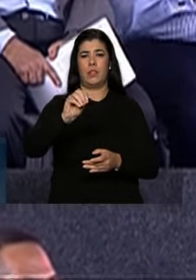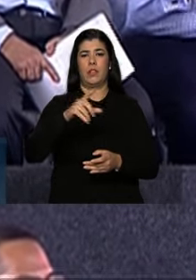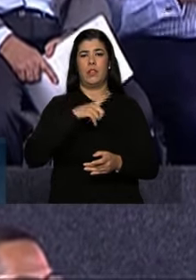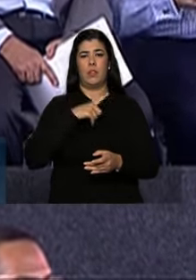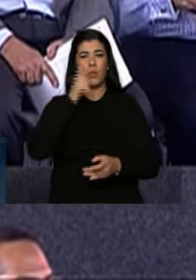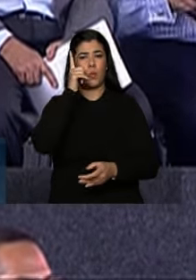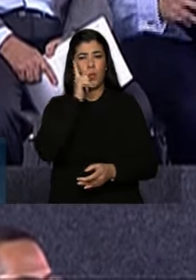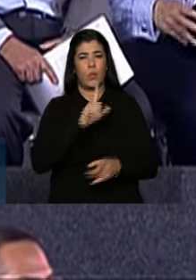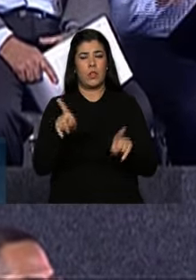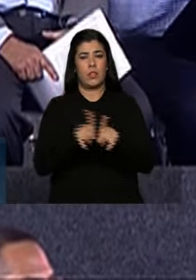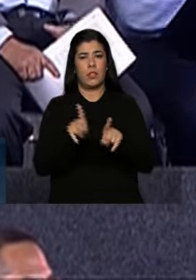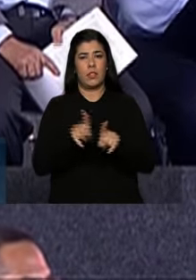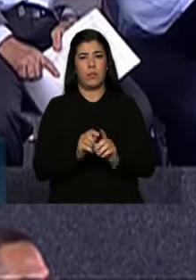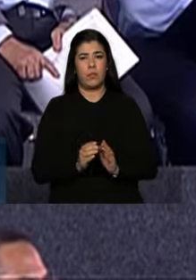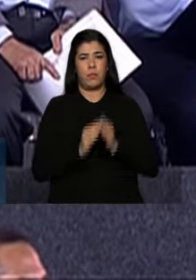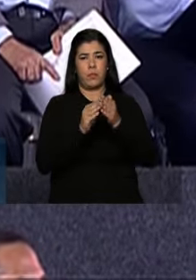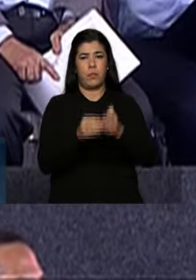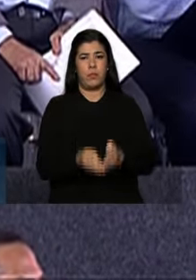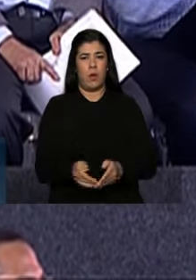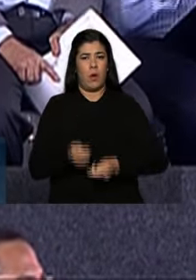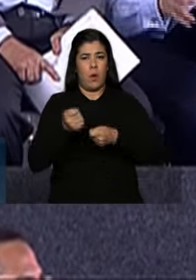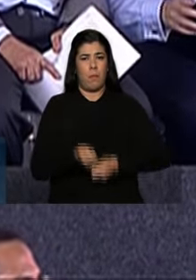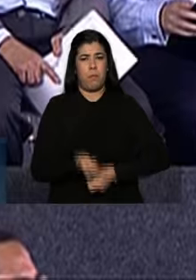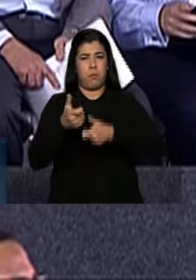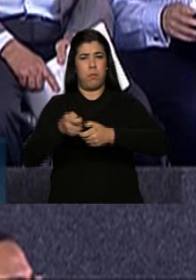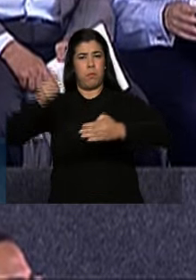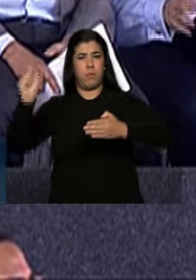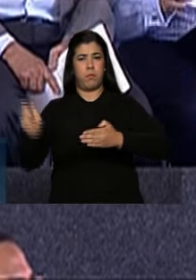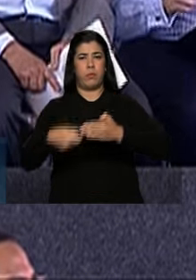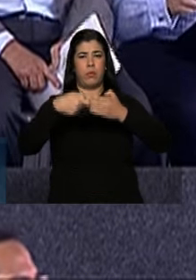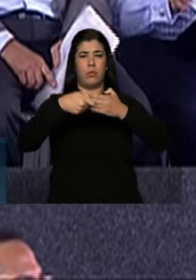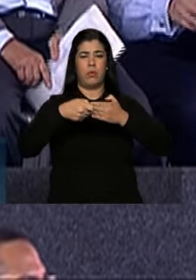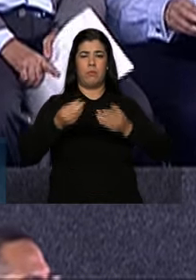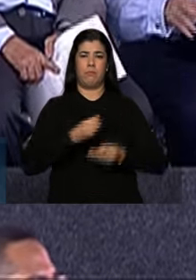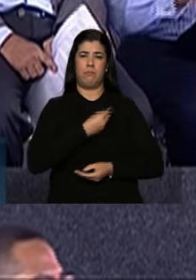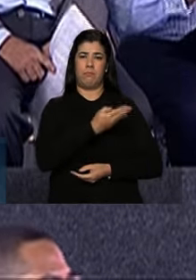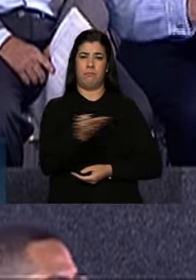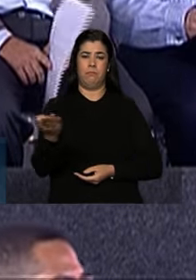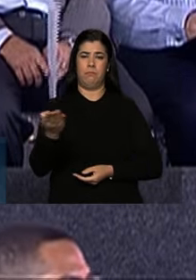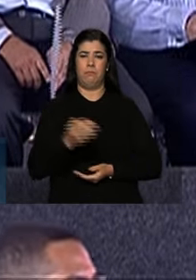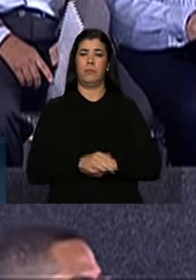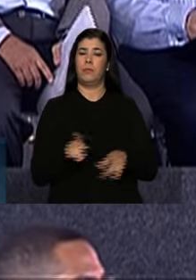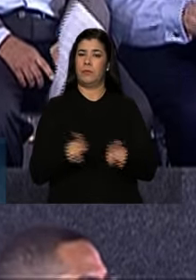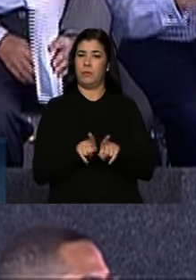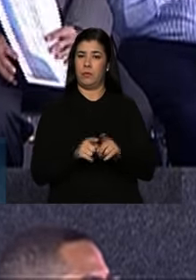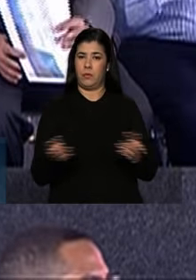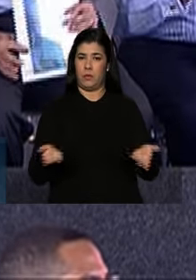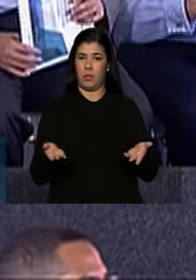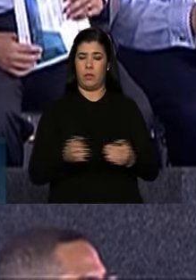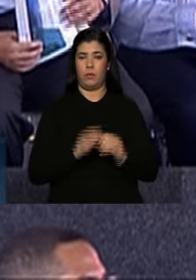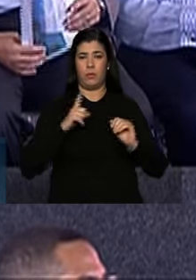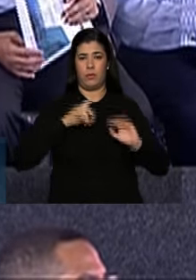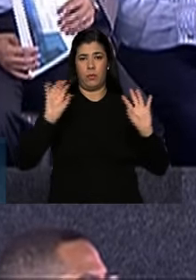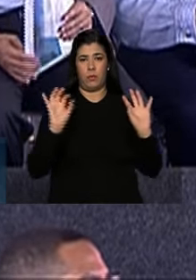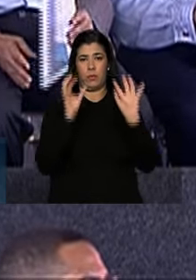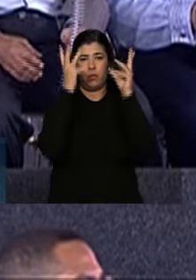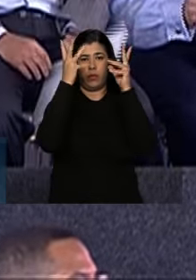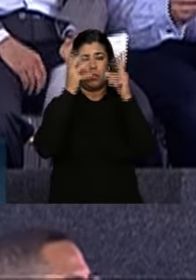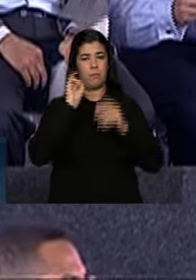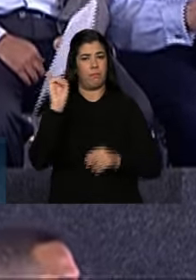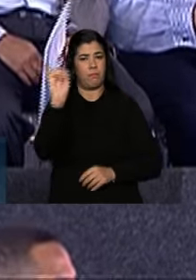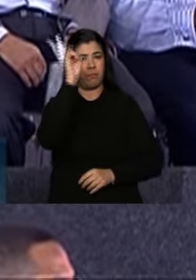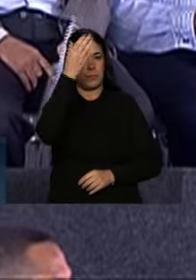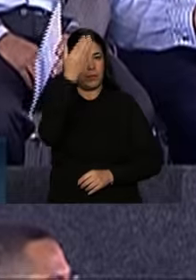conquista dos trabalhadores aqui presentes. É o momento também em que homenageamos este